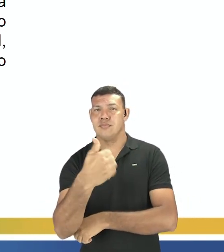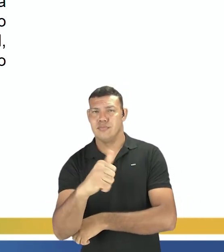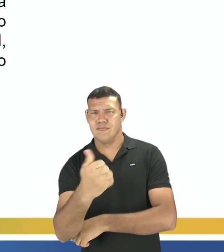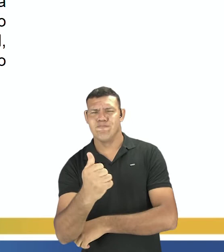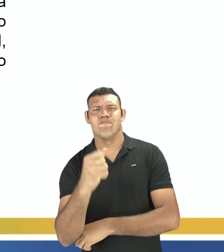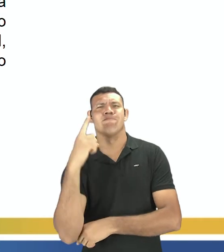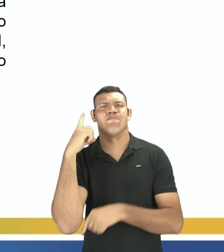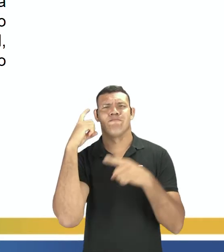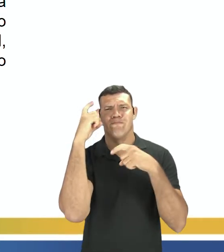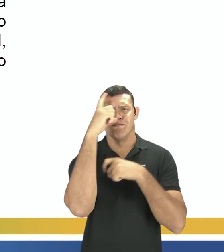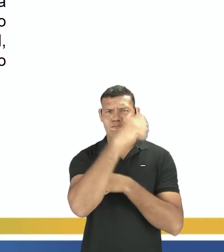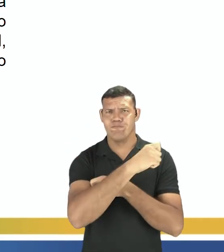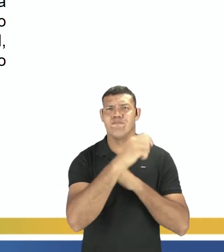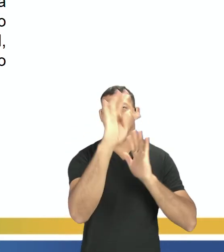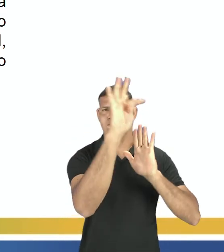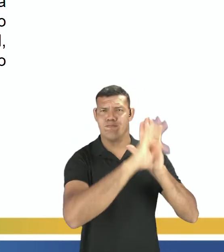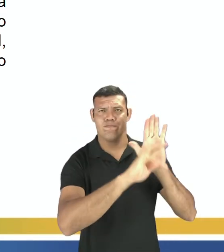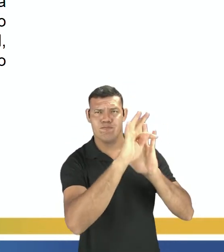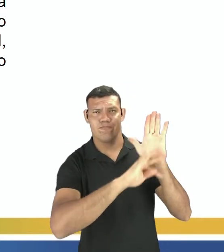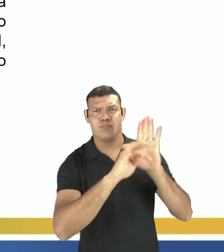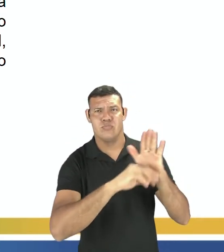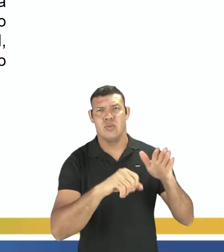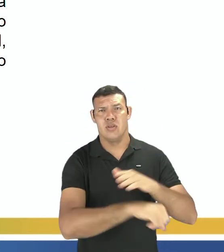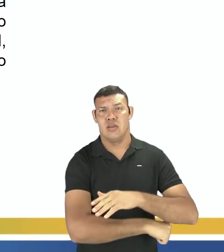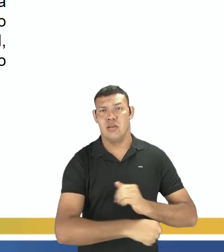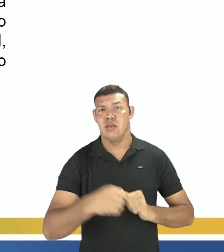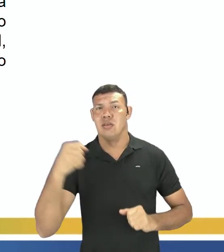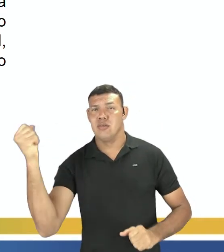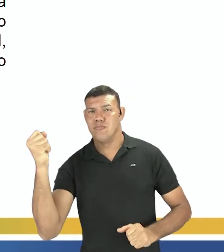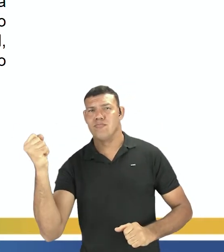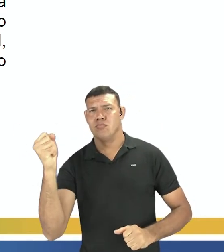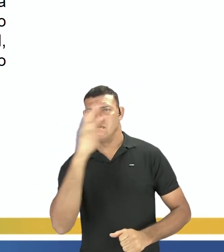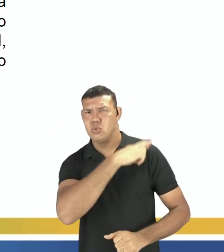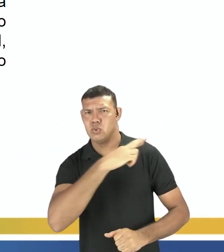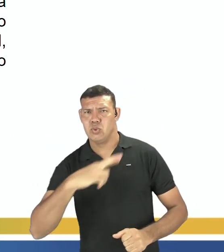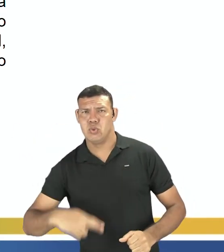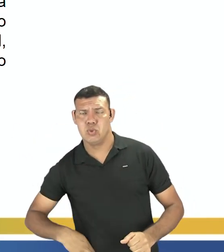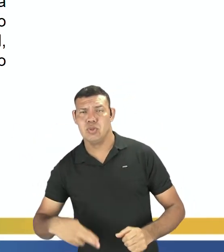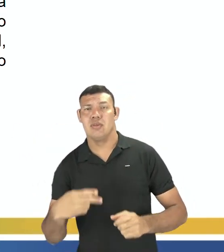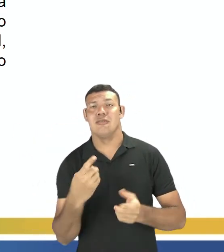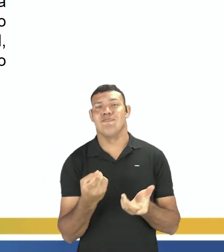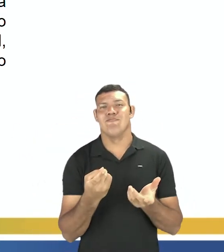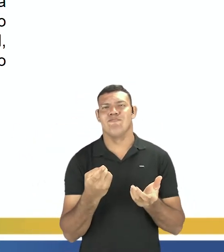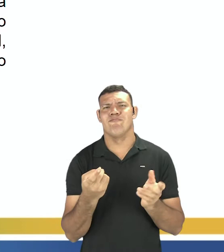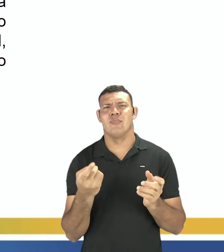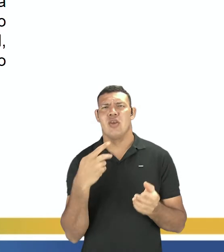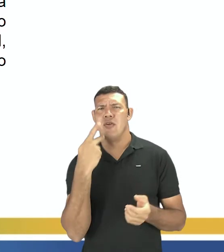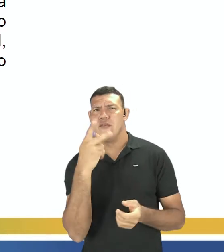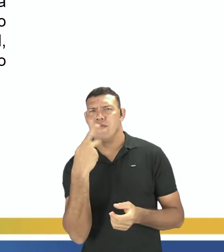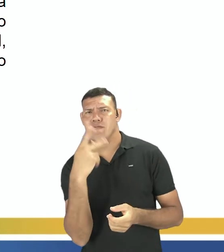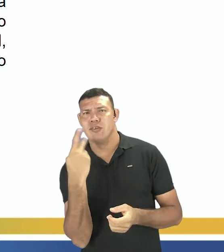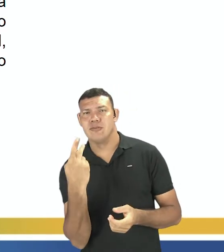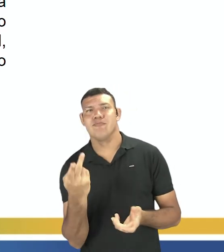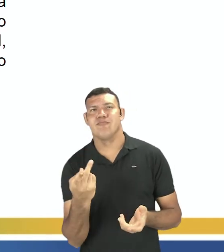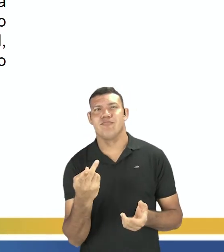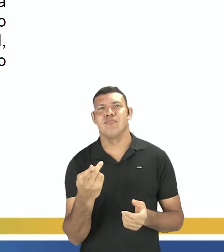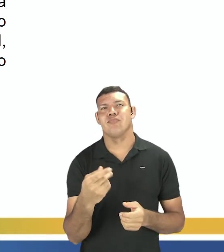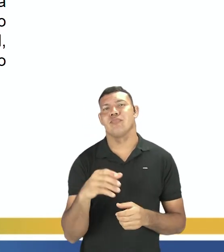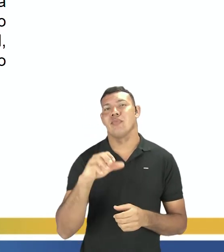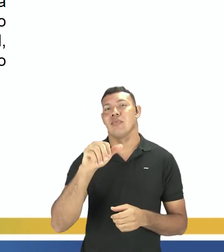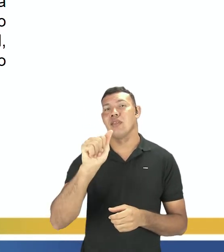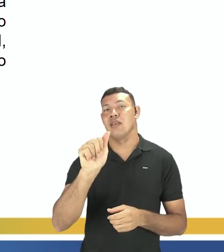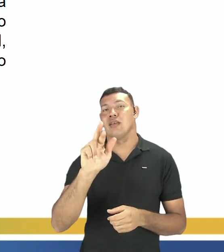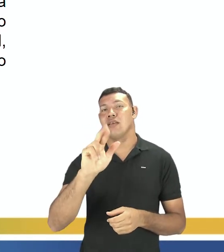É difícil encontrar um texto sobre a proclamação da República no Brasil que não cite a afirmação de